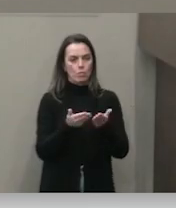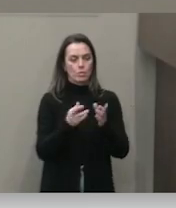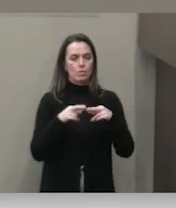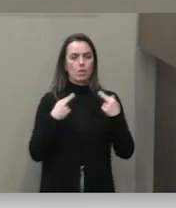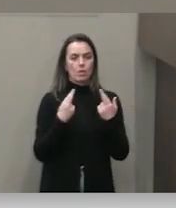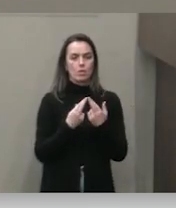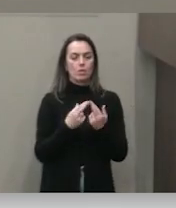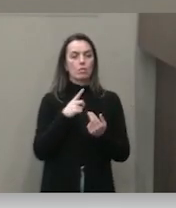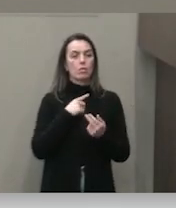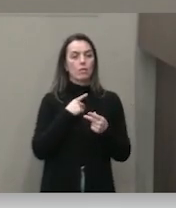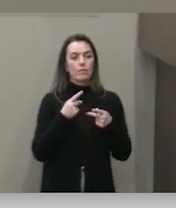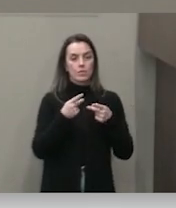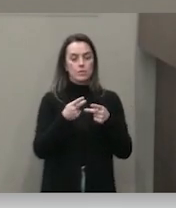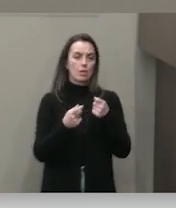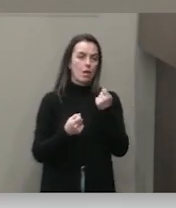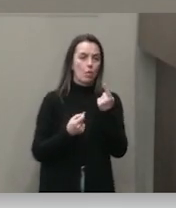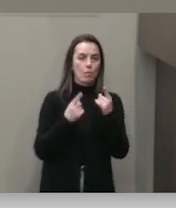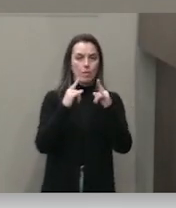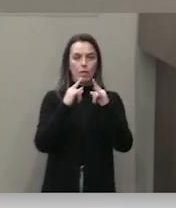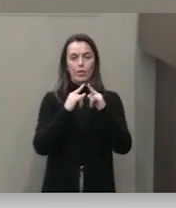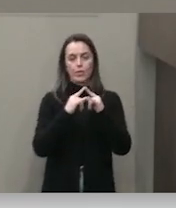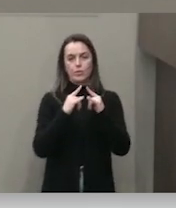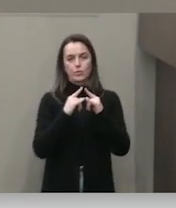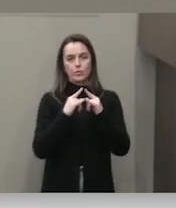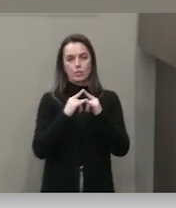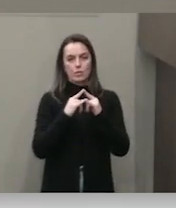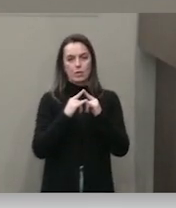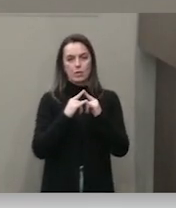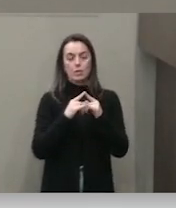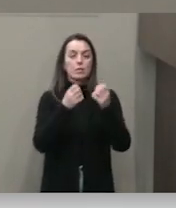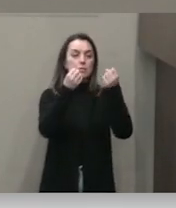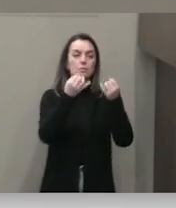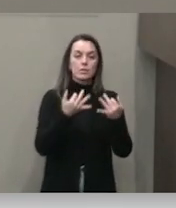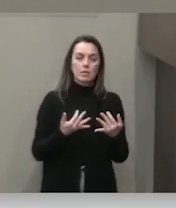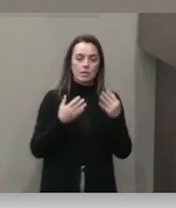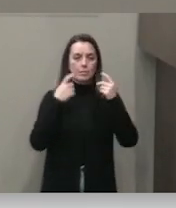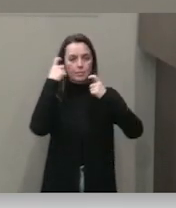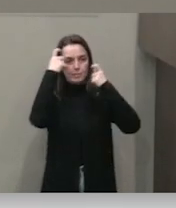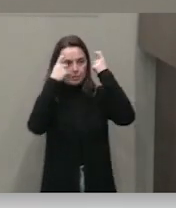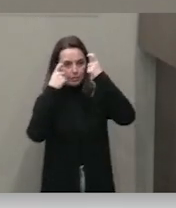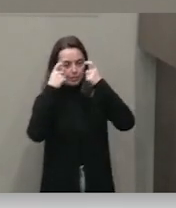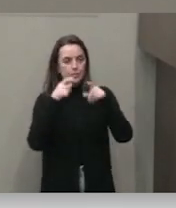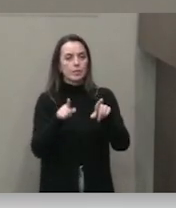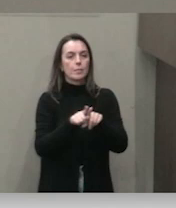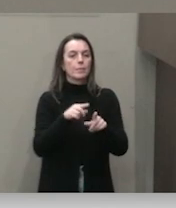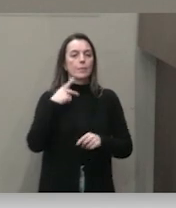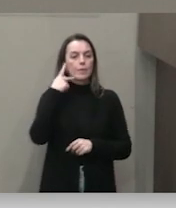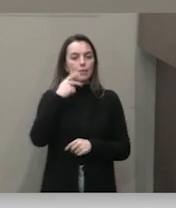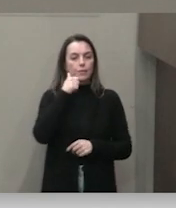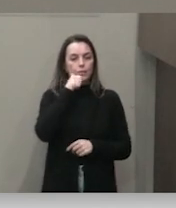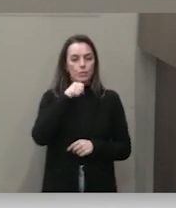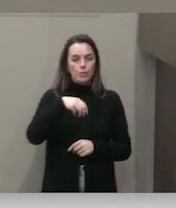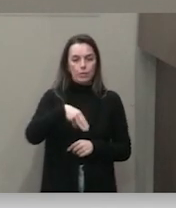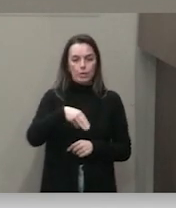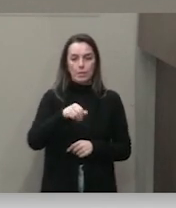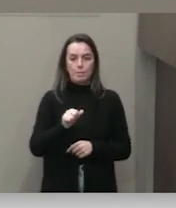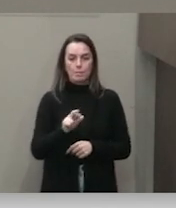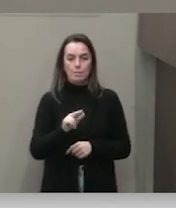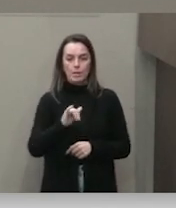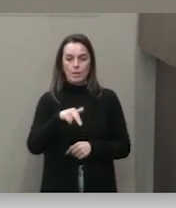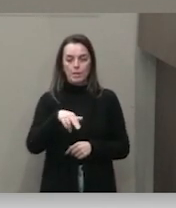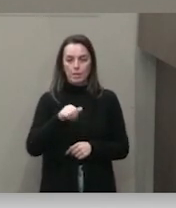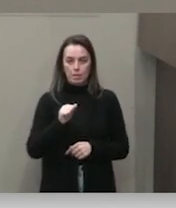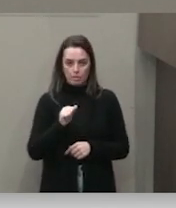de algumas entidades de classe que trouxeram uma preocupação. E a vereadora Marina, inclusive, estava presente, né? E eu achei